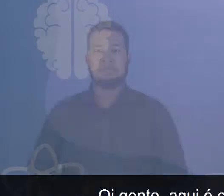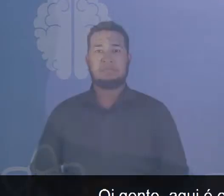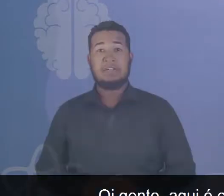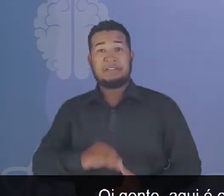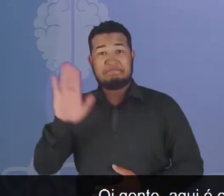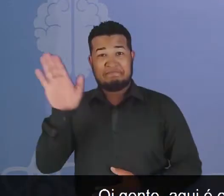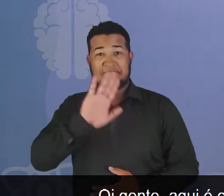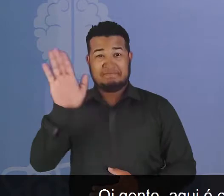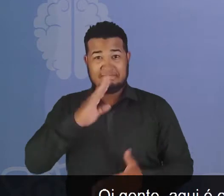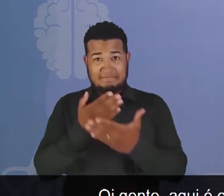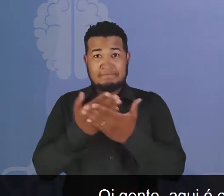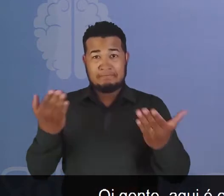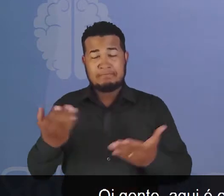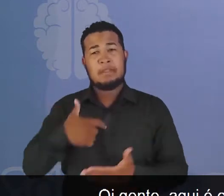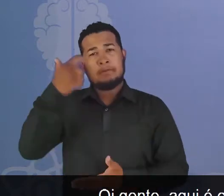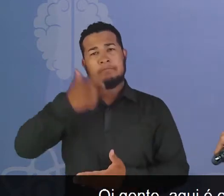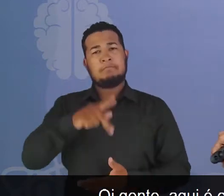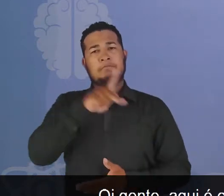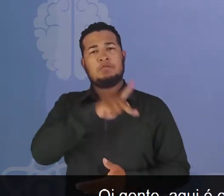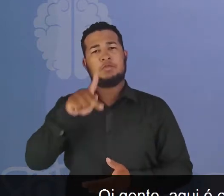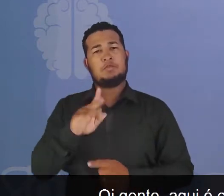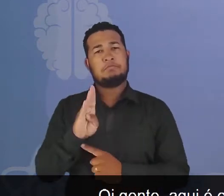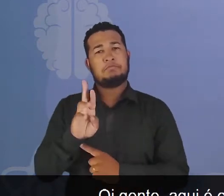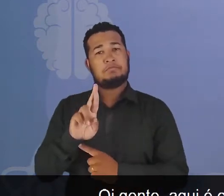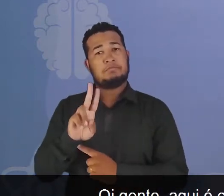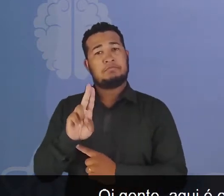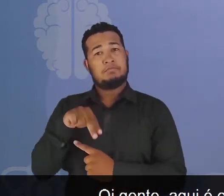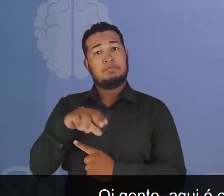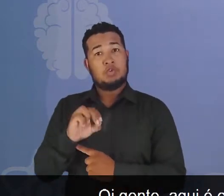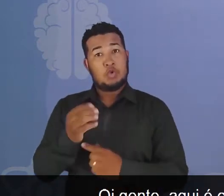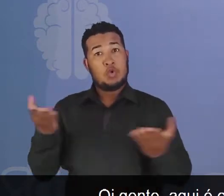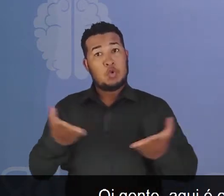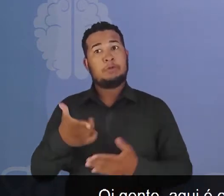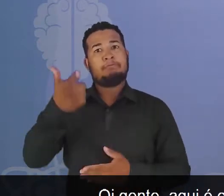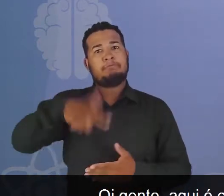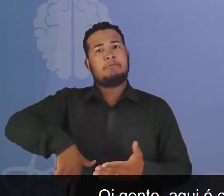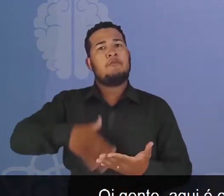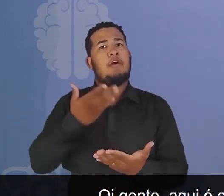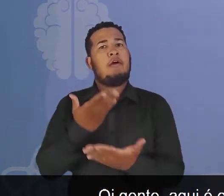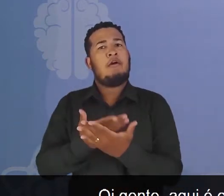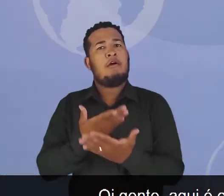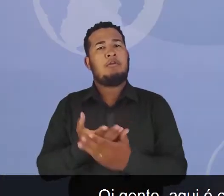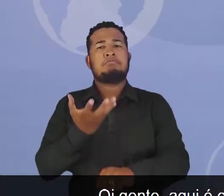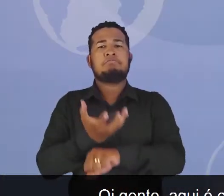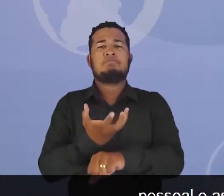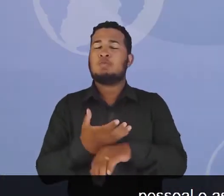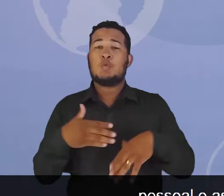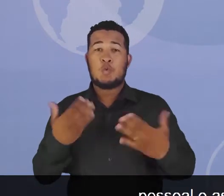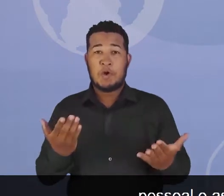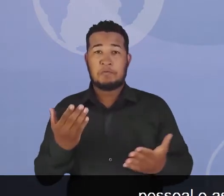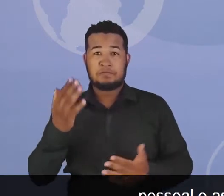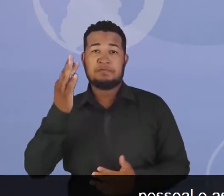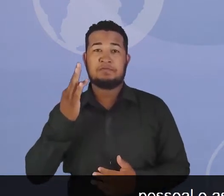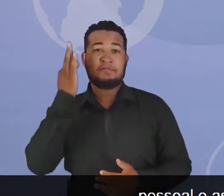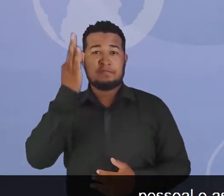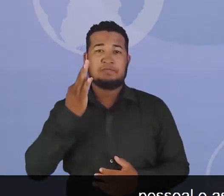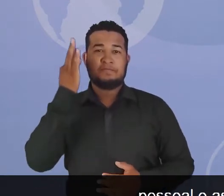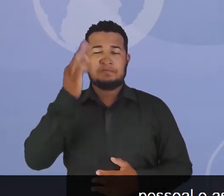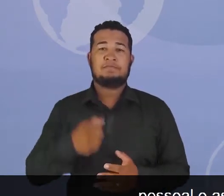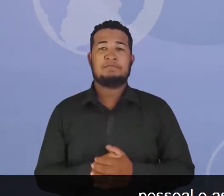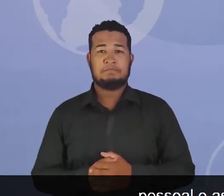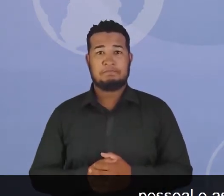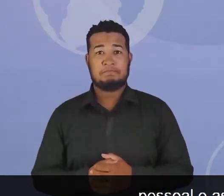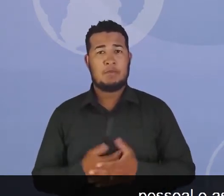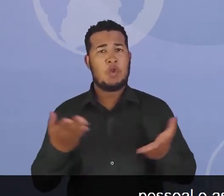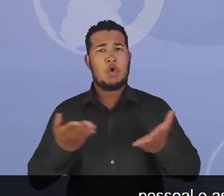Oi, gente, aqui é o professor Bruno e a gente está junto para mais uma aula de filosofia. Pessoal, o assunto da